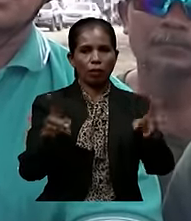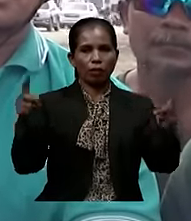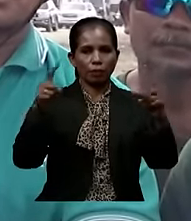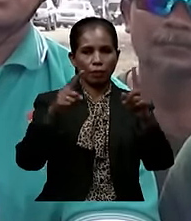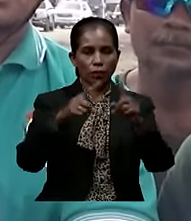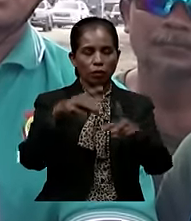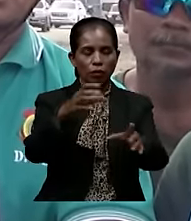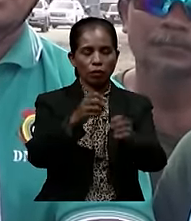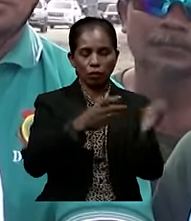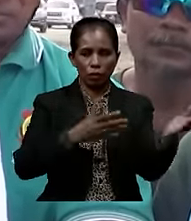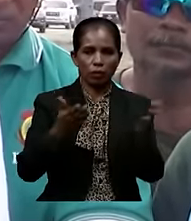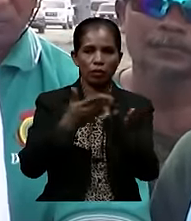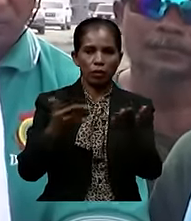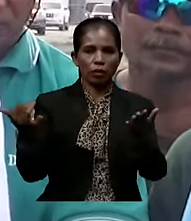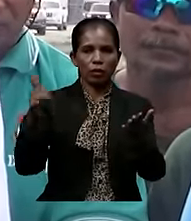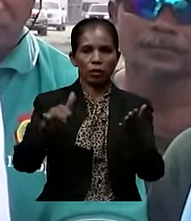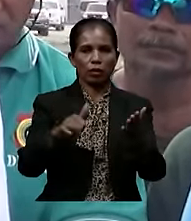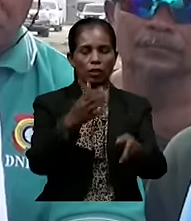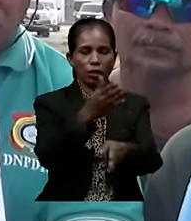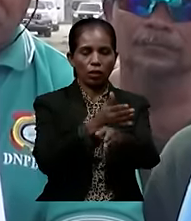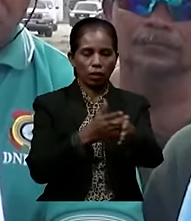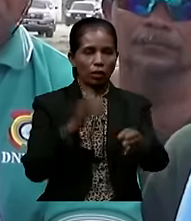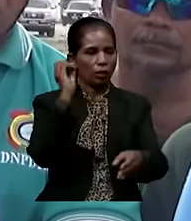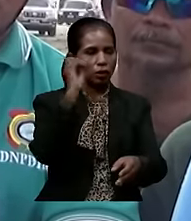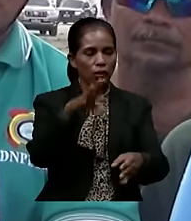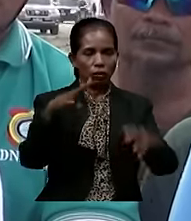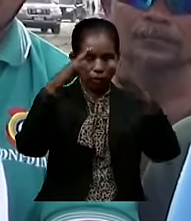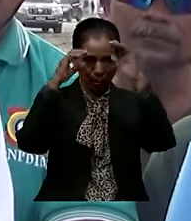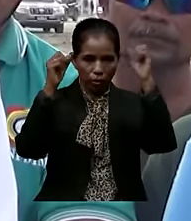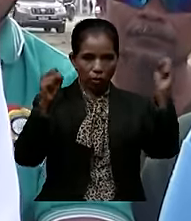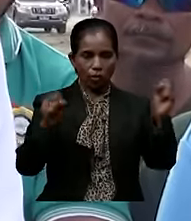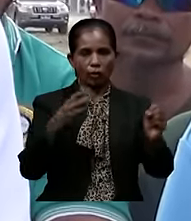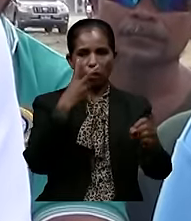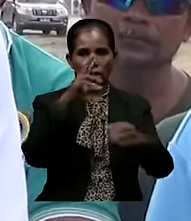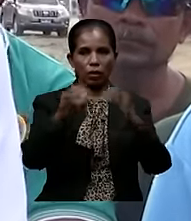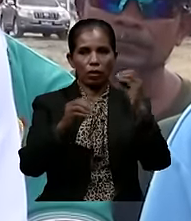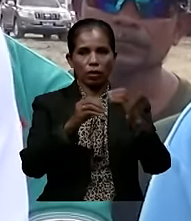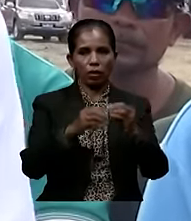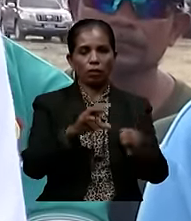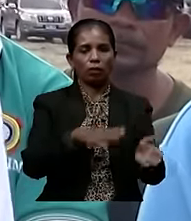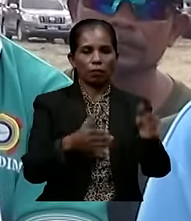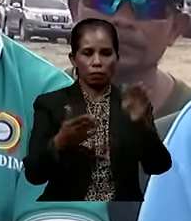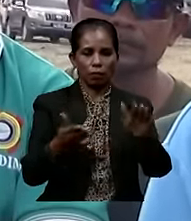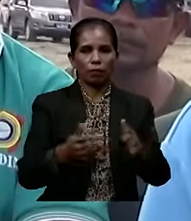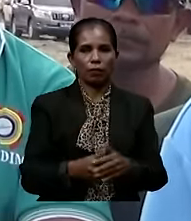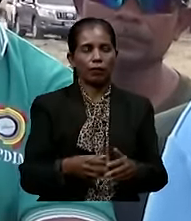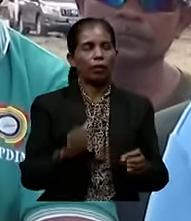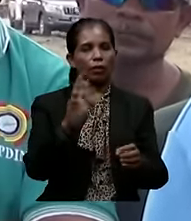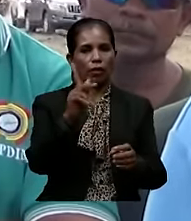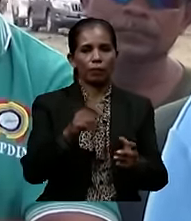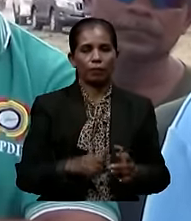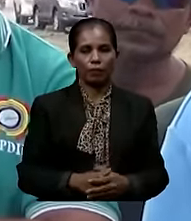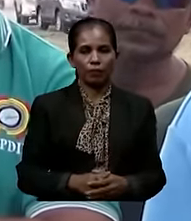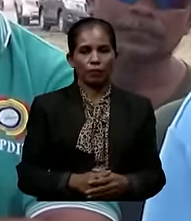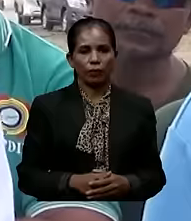tua assassança, a gente tem caneca, tudo. Se o presidente vai resolver a situação caneca toda a mata, então leva tira.